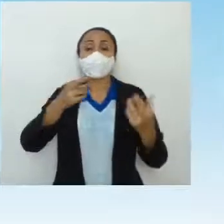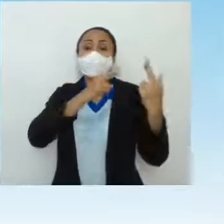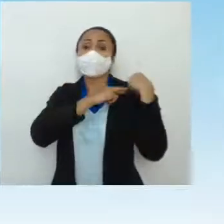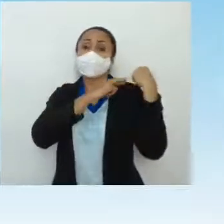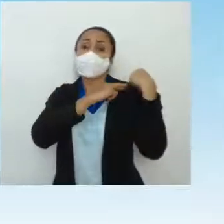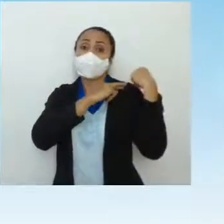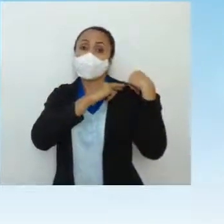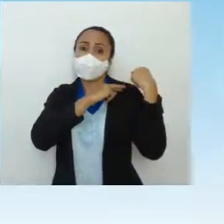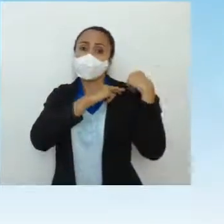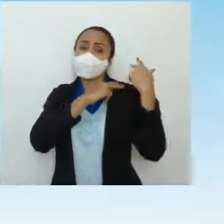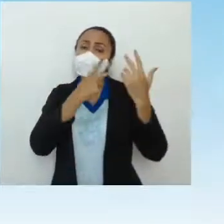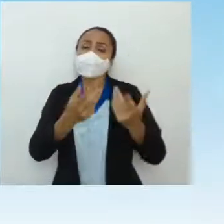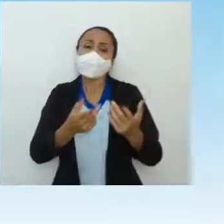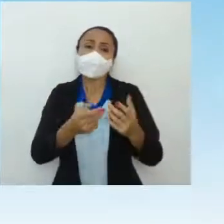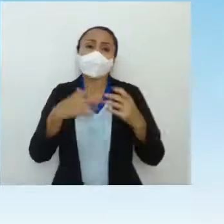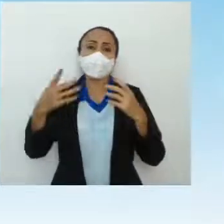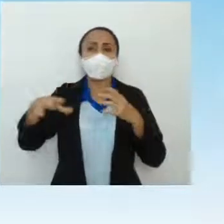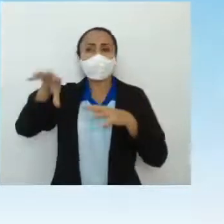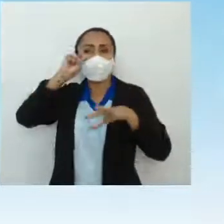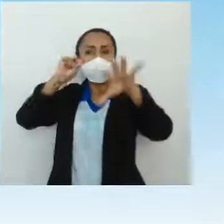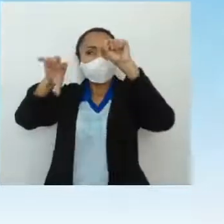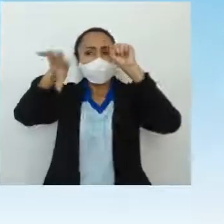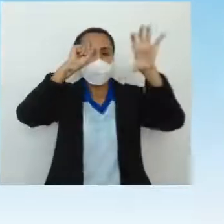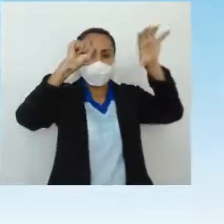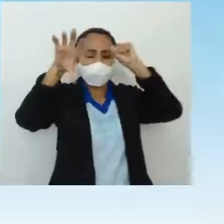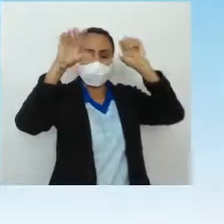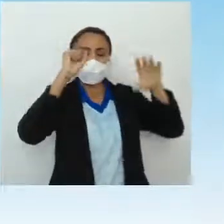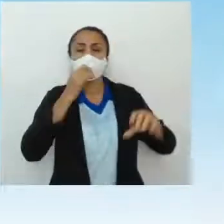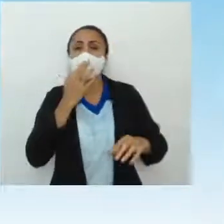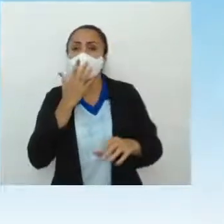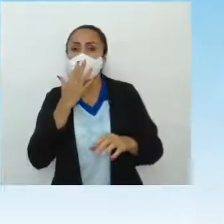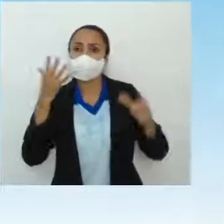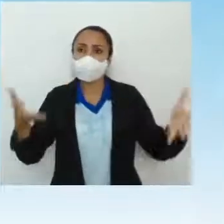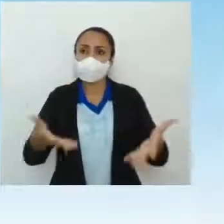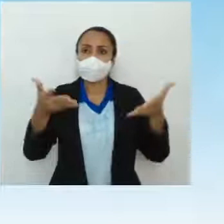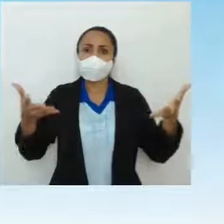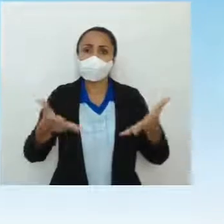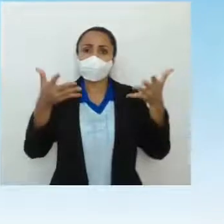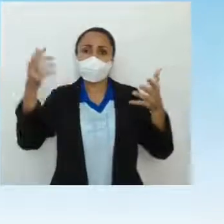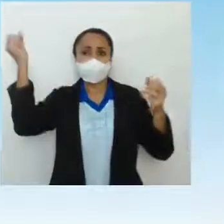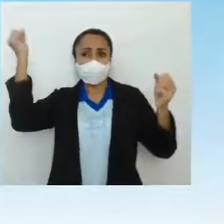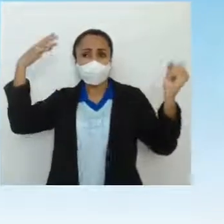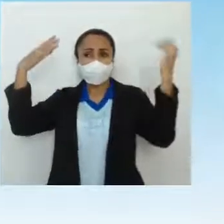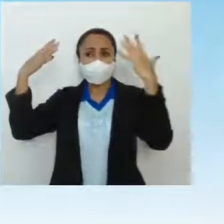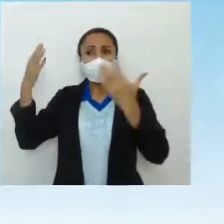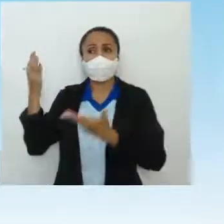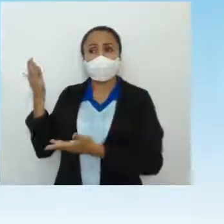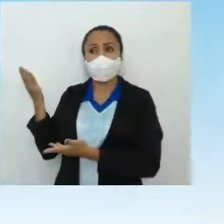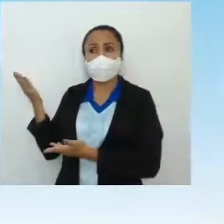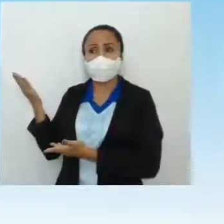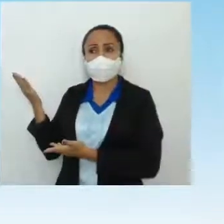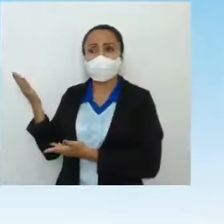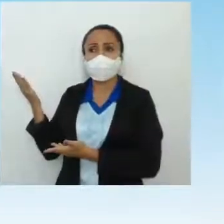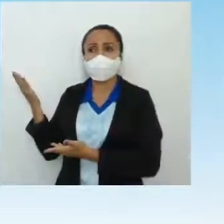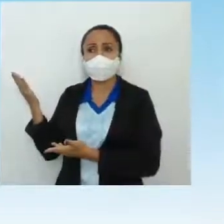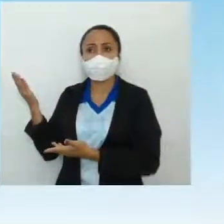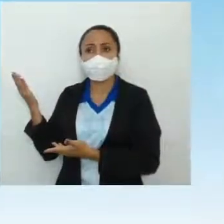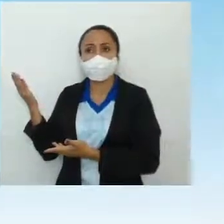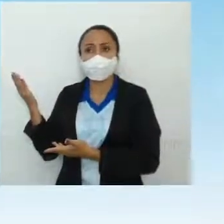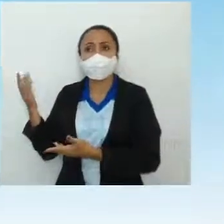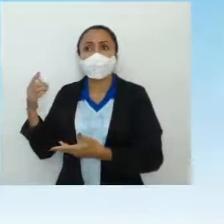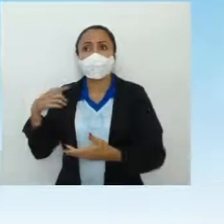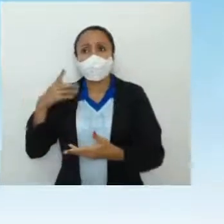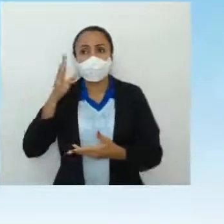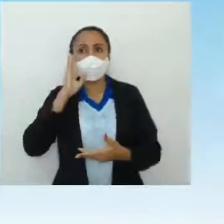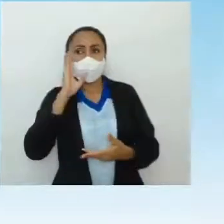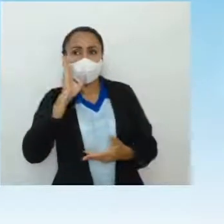por detectar as cores e os estímulos luminosos. Aí a gente tem a imagem da retina, que é bem